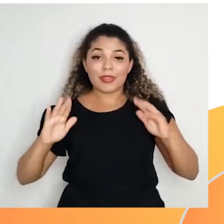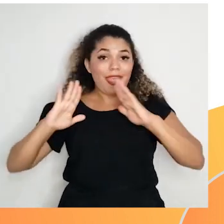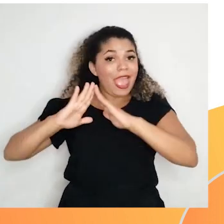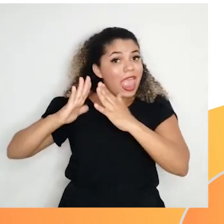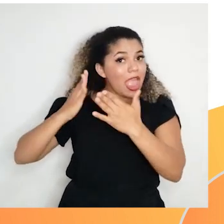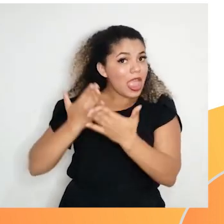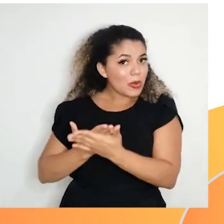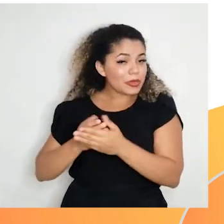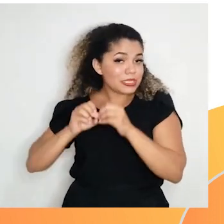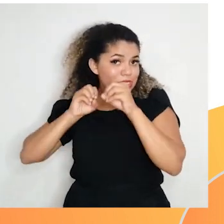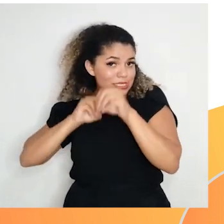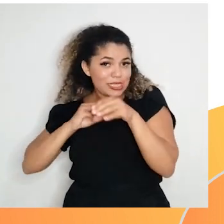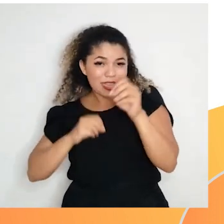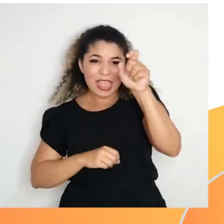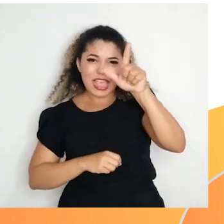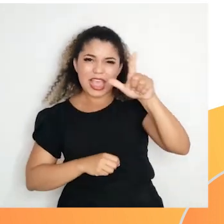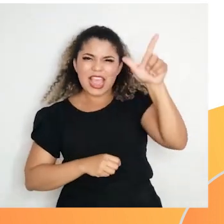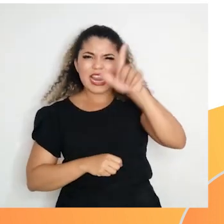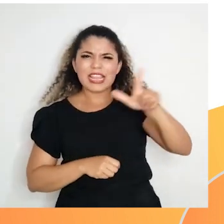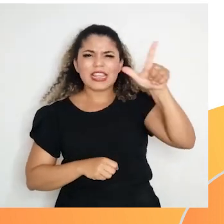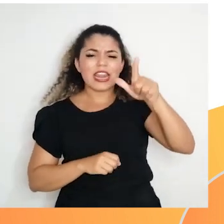que quebra os padrões